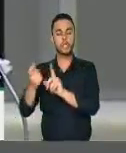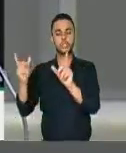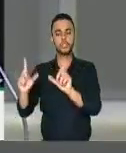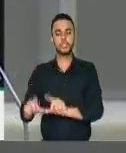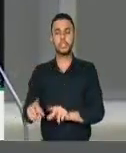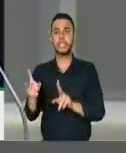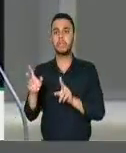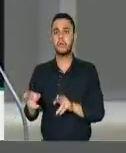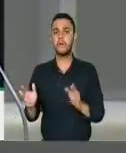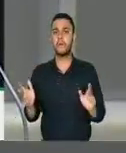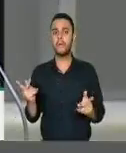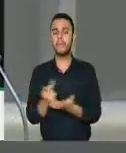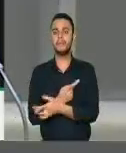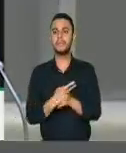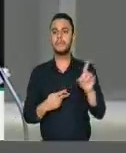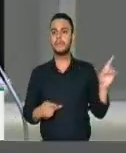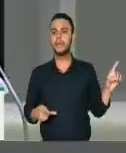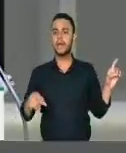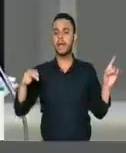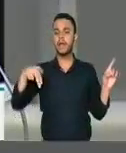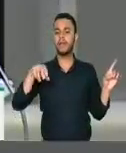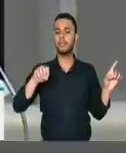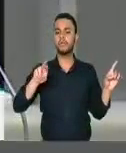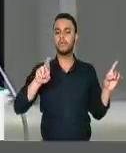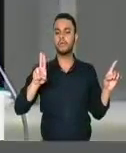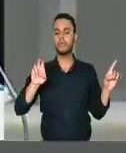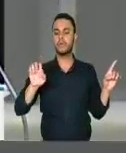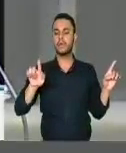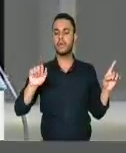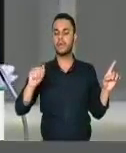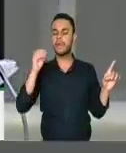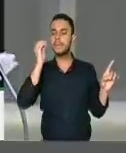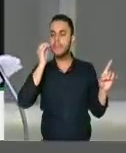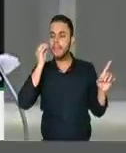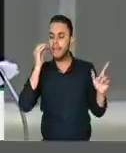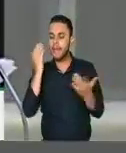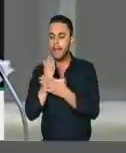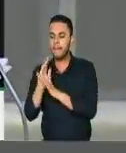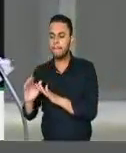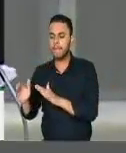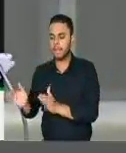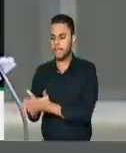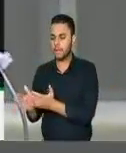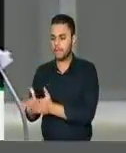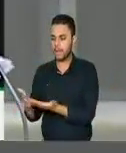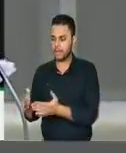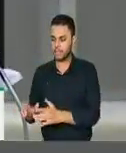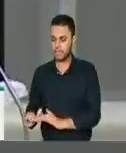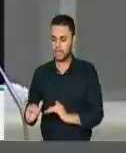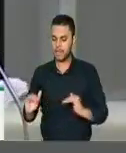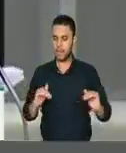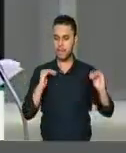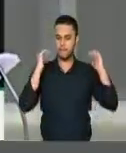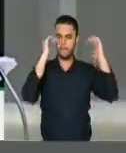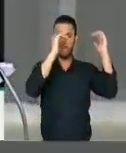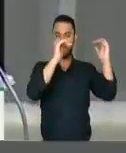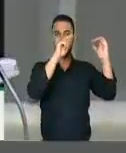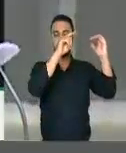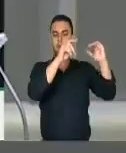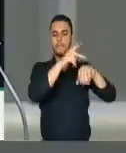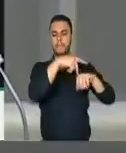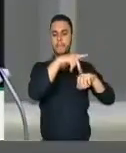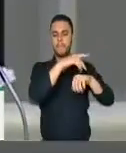a Noruega, deixar a pobreza em meados do século passado para elevá-la ao